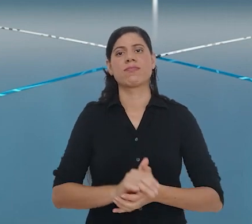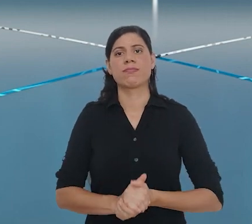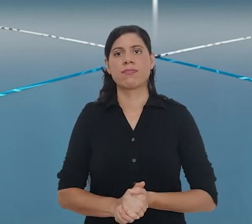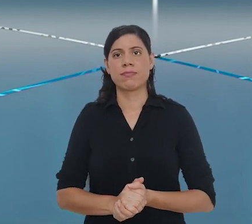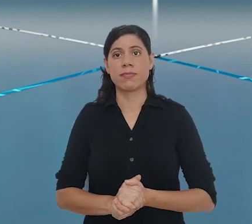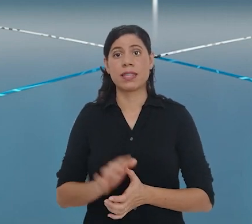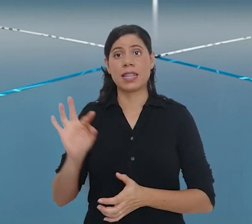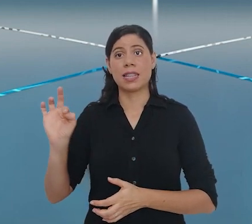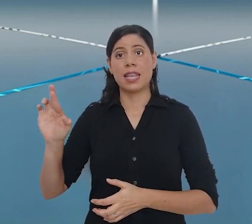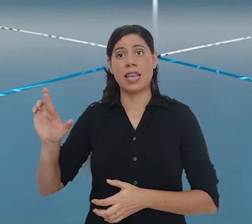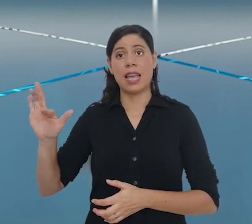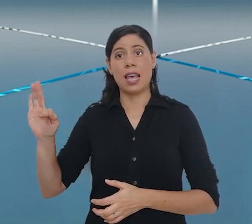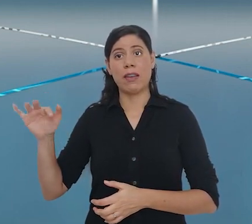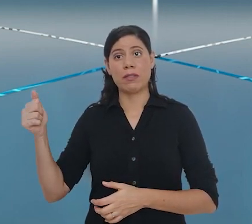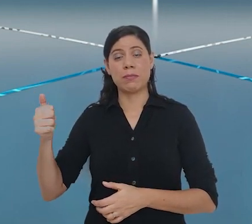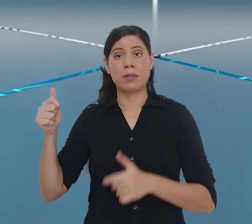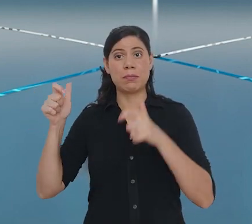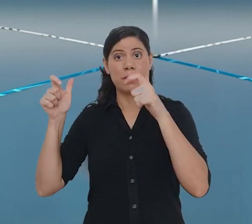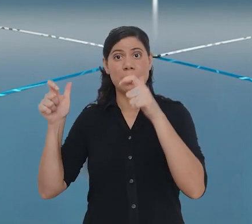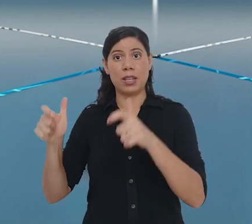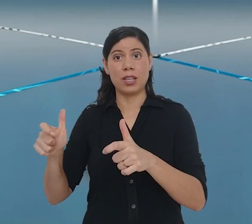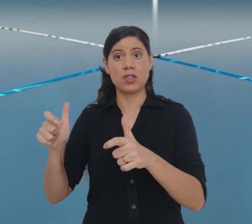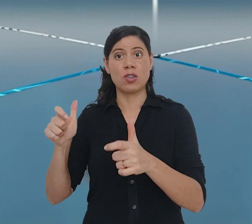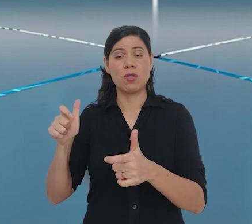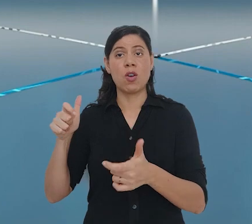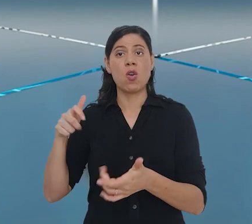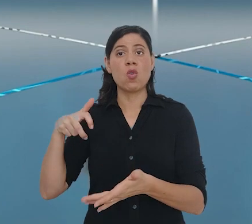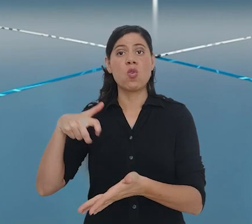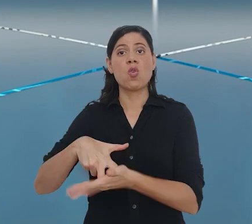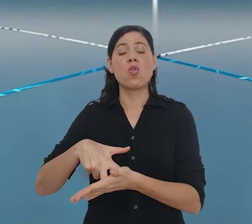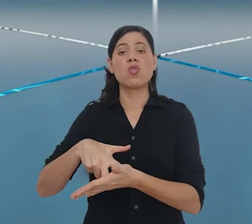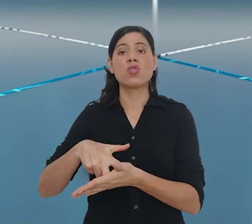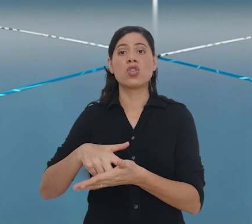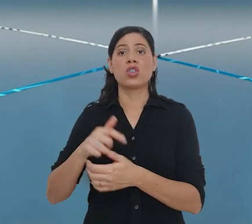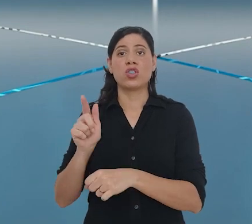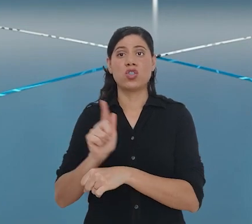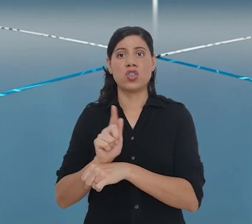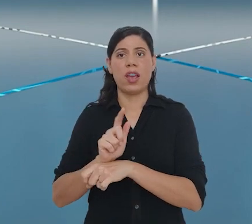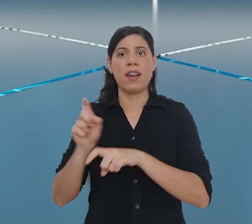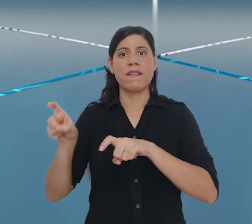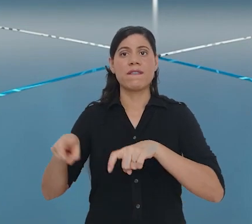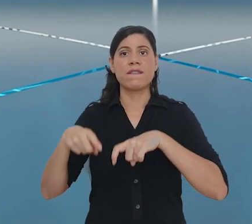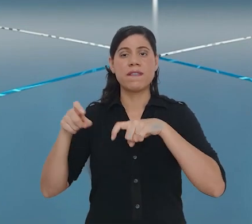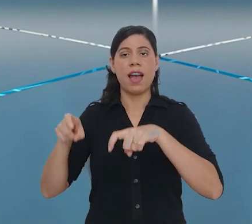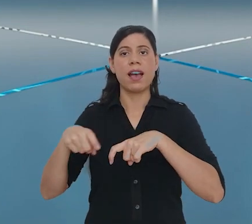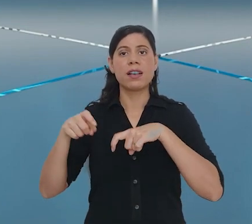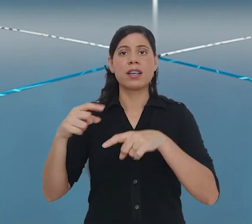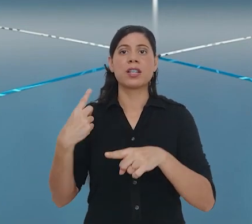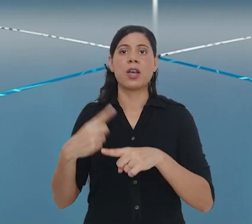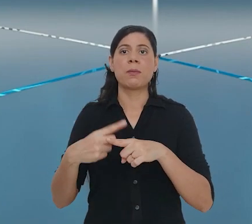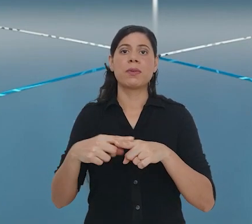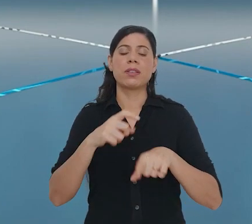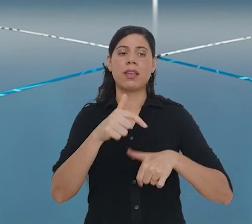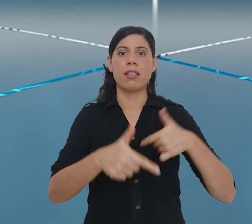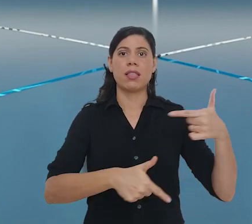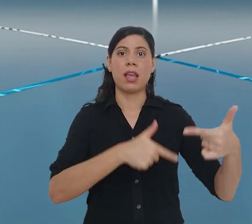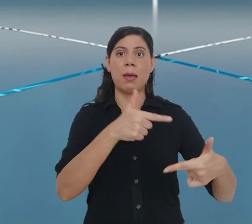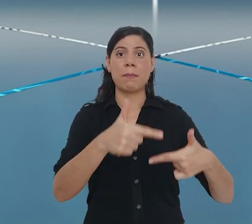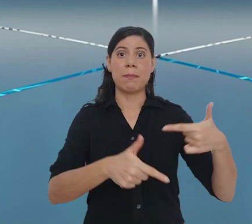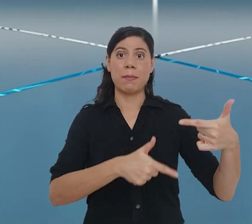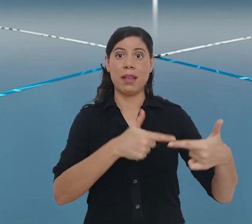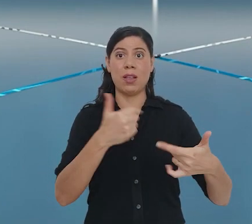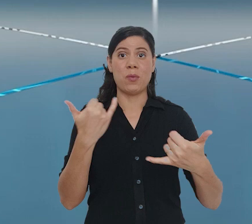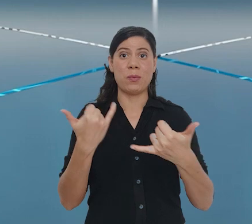ligado! TRF da Primeira Região condena proprietário e gerente de fazenda por manter trabalhadores em